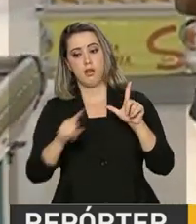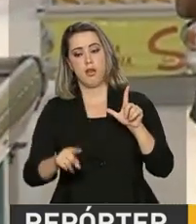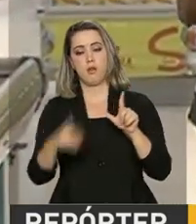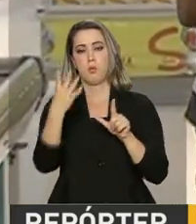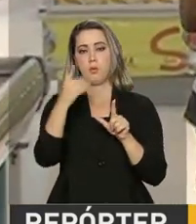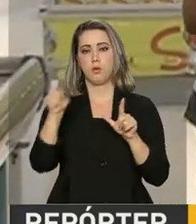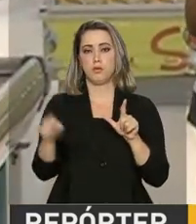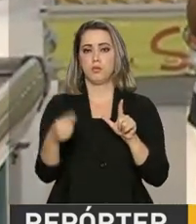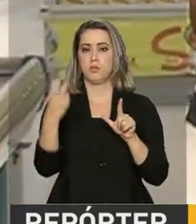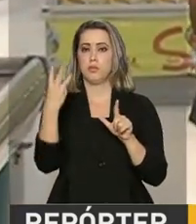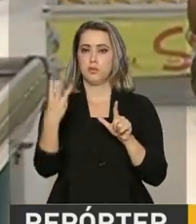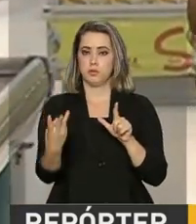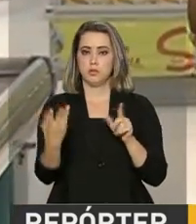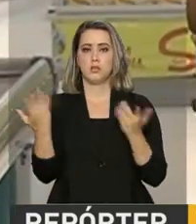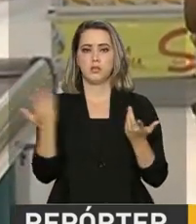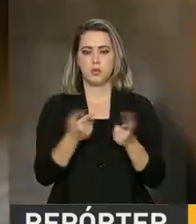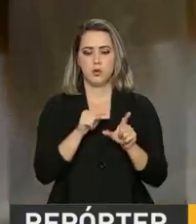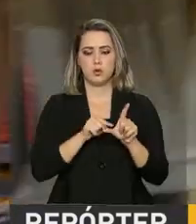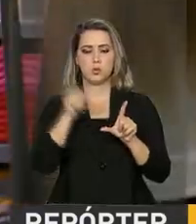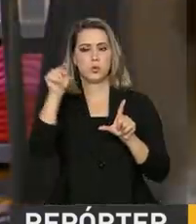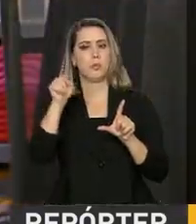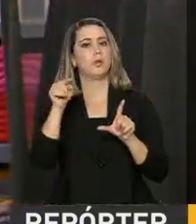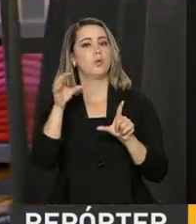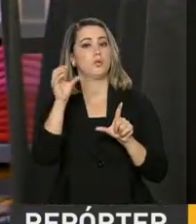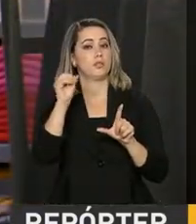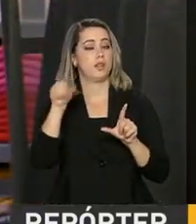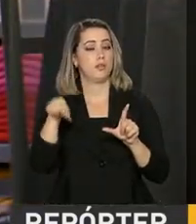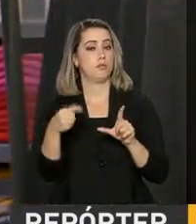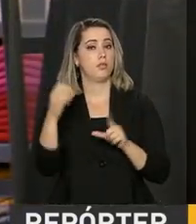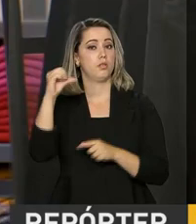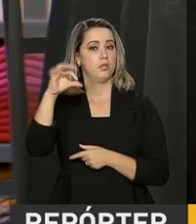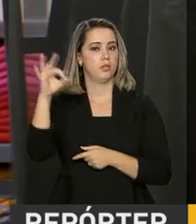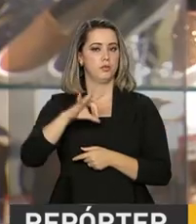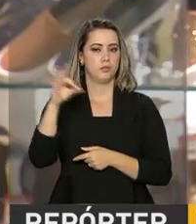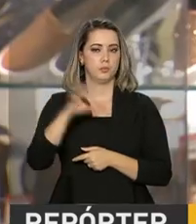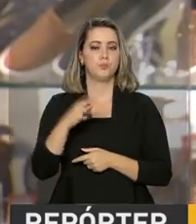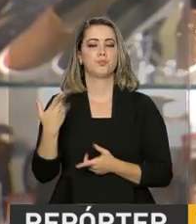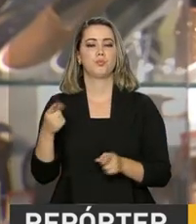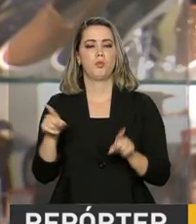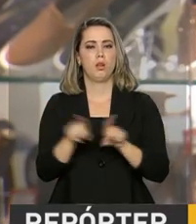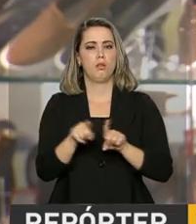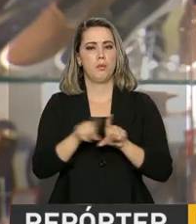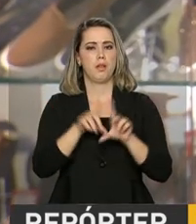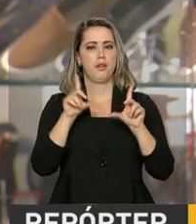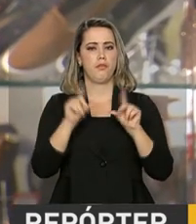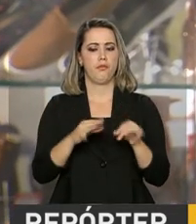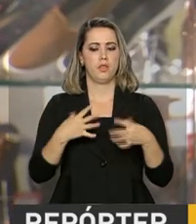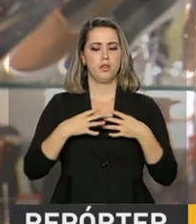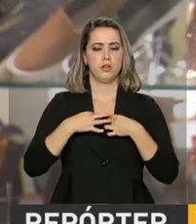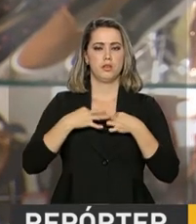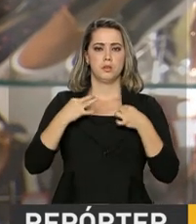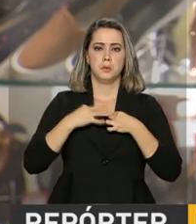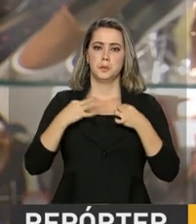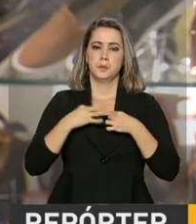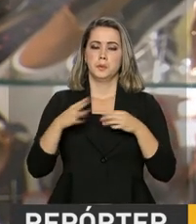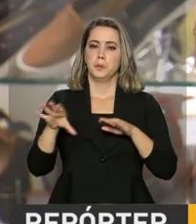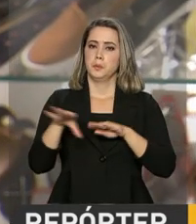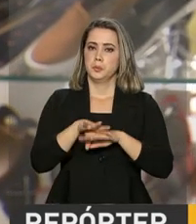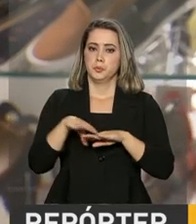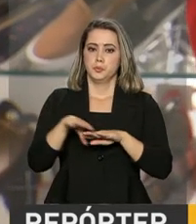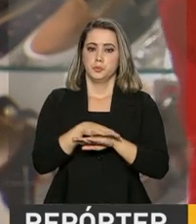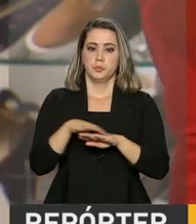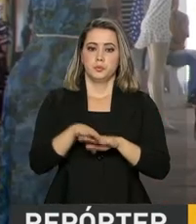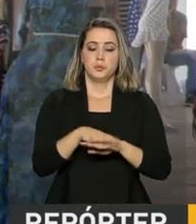avançou ainda 0,9% as vendas de tecidos vestuários e calçados que haviam encolhido 0,6 % no